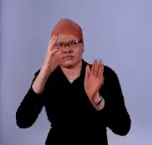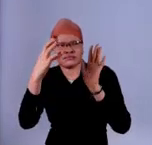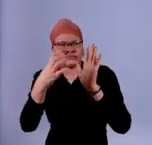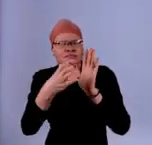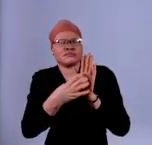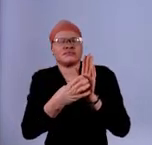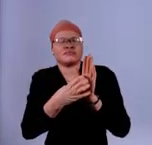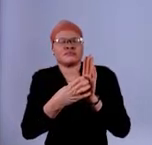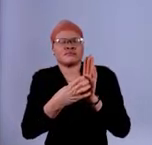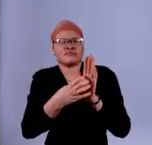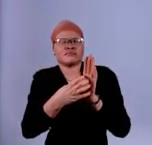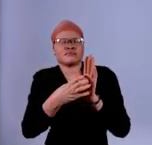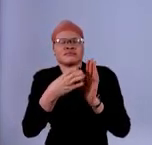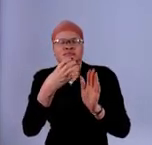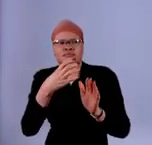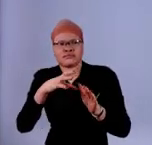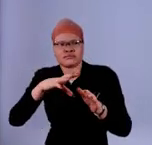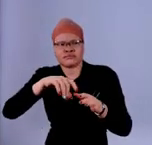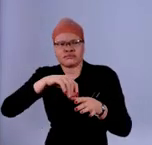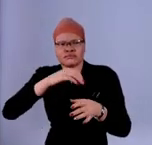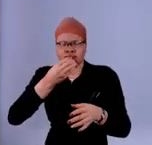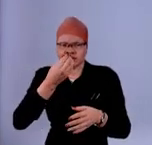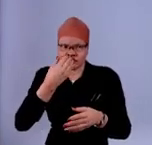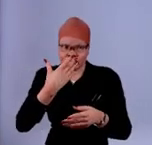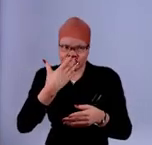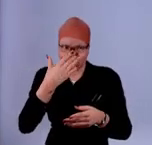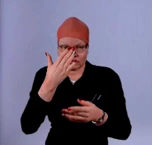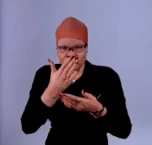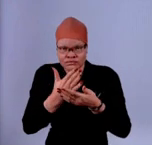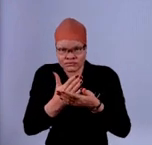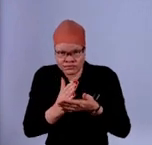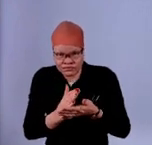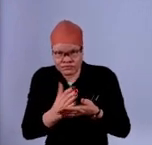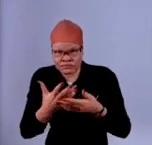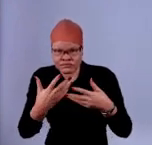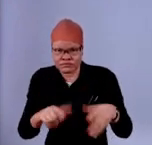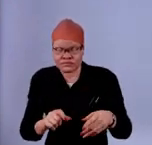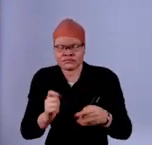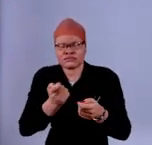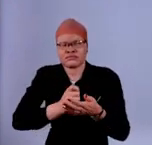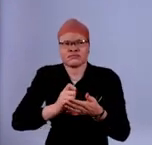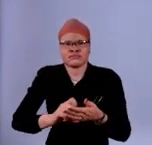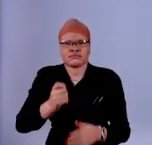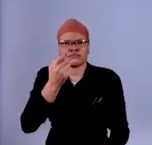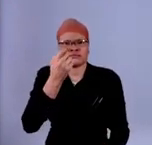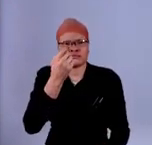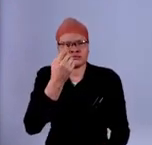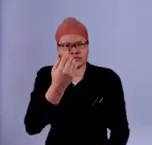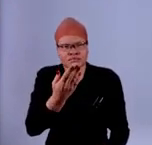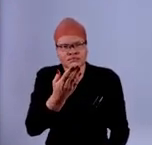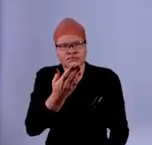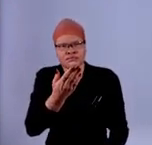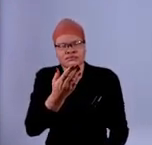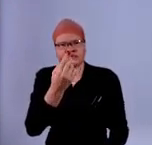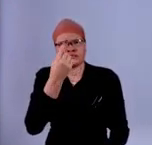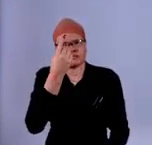imagem e no Polo consumiu uma parte que o meio escreve desta